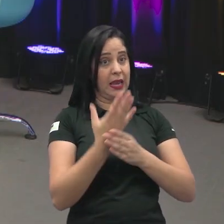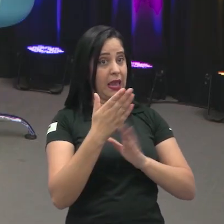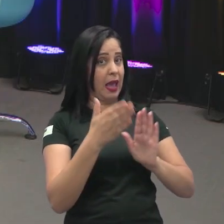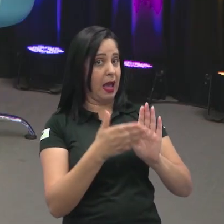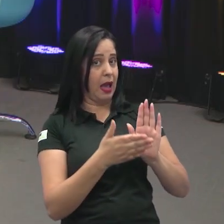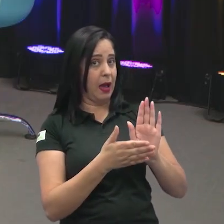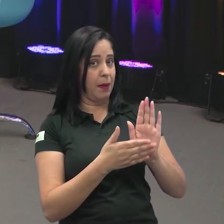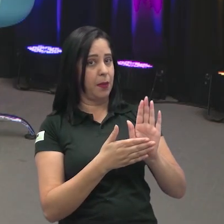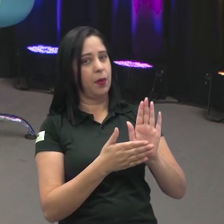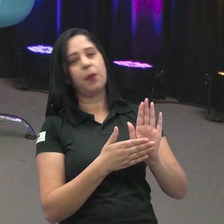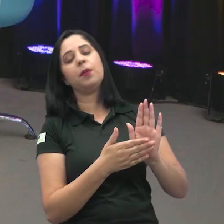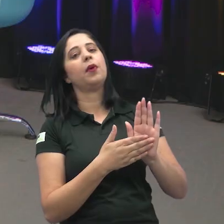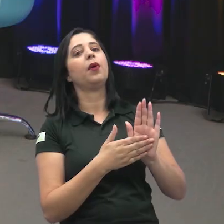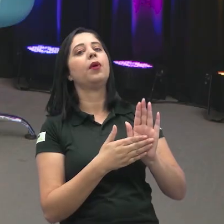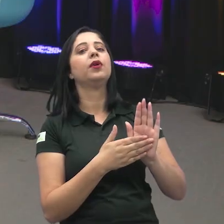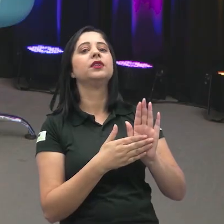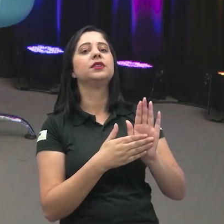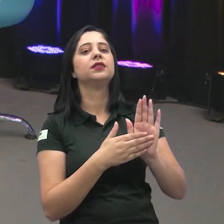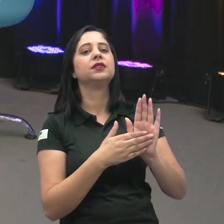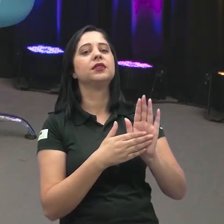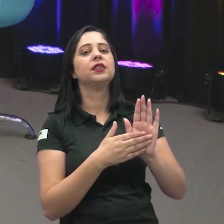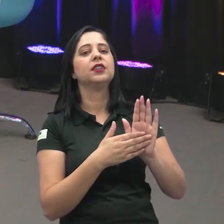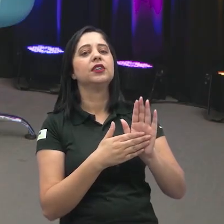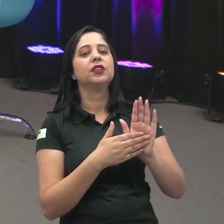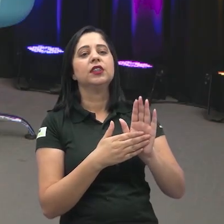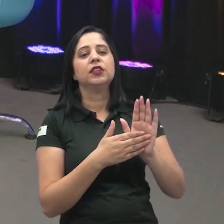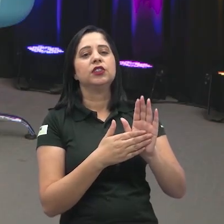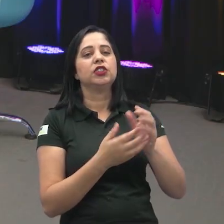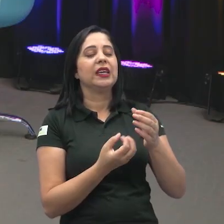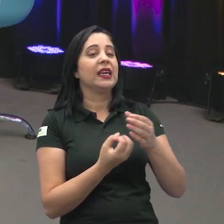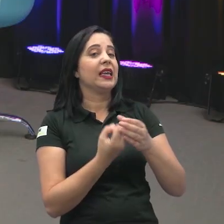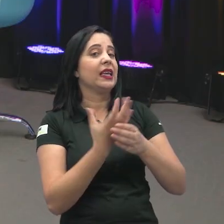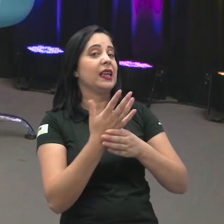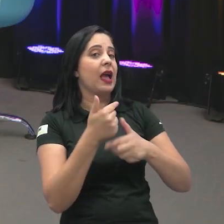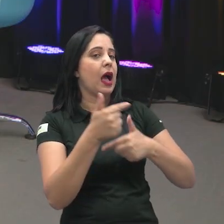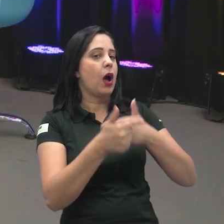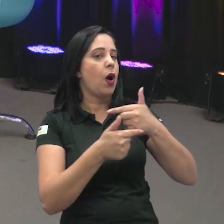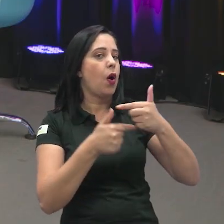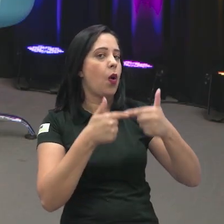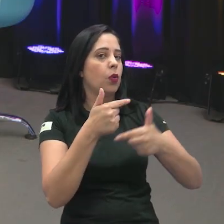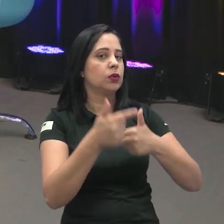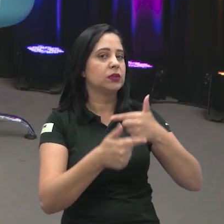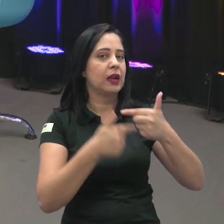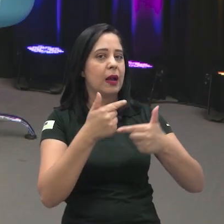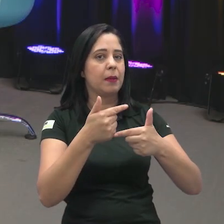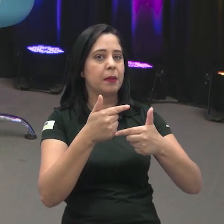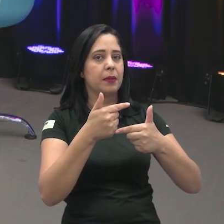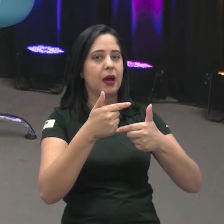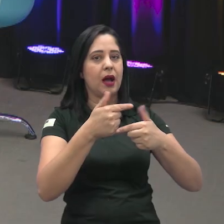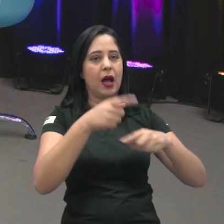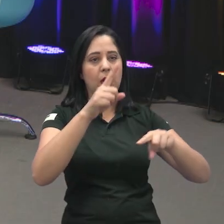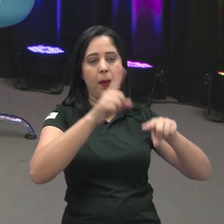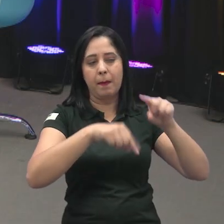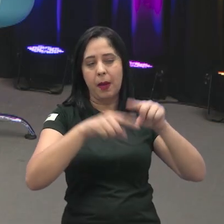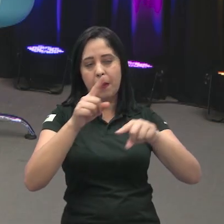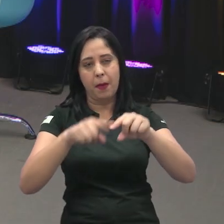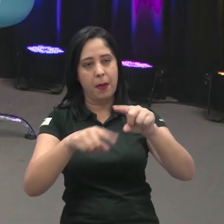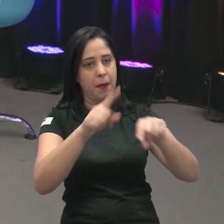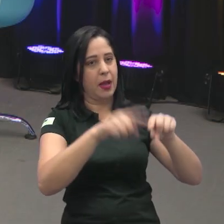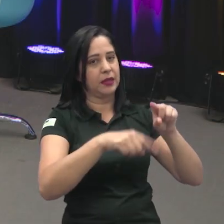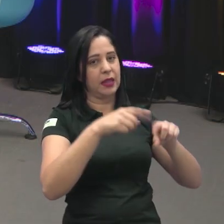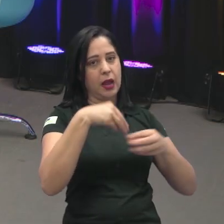da gente trabalhar com assemblagem, que assemblagem é um trabalho onde você coloca objetos que saem